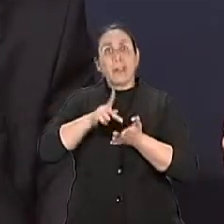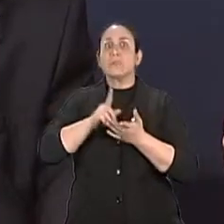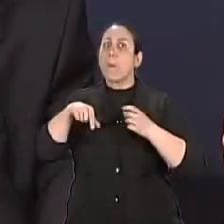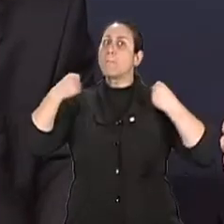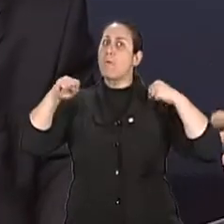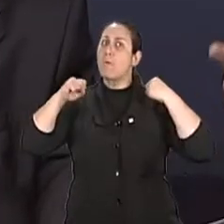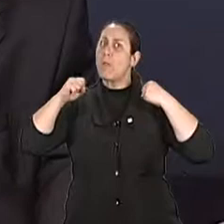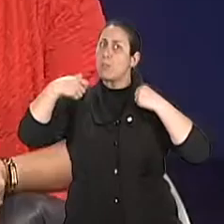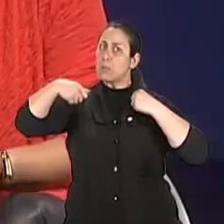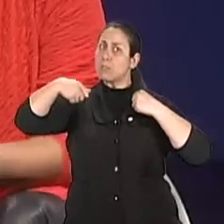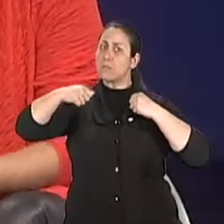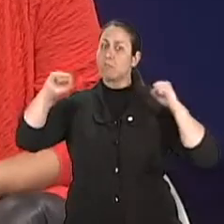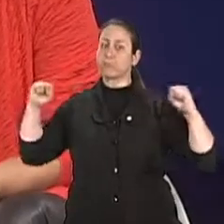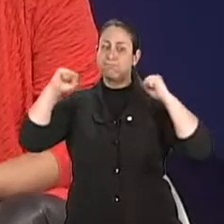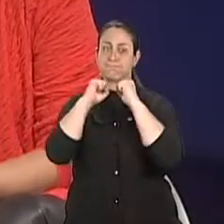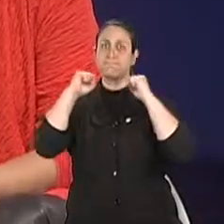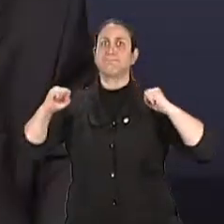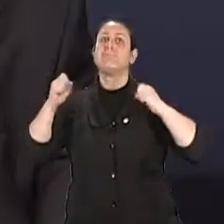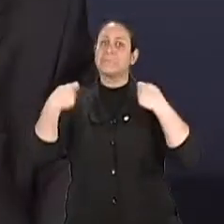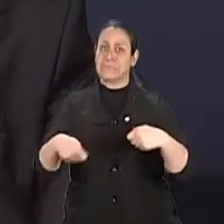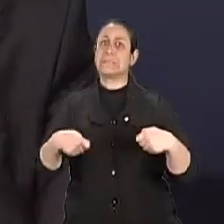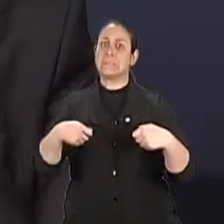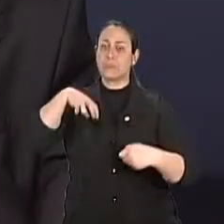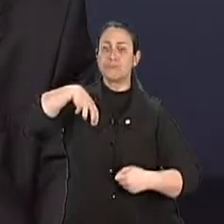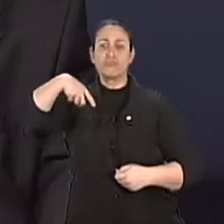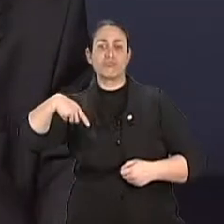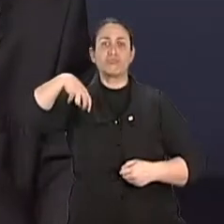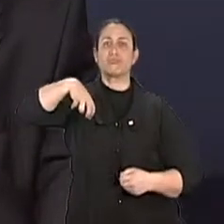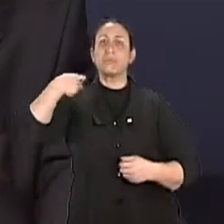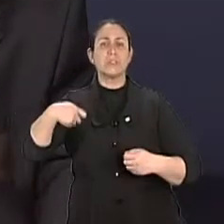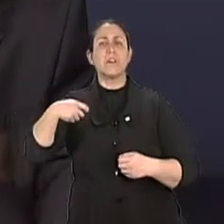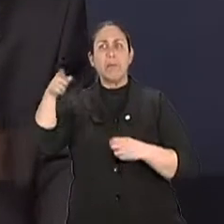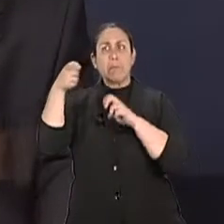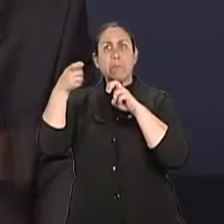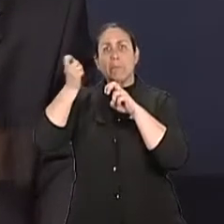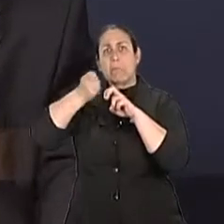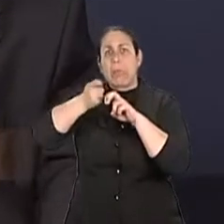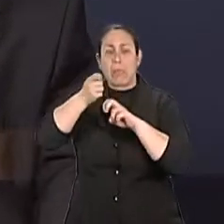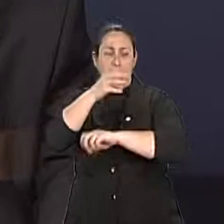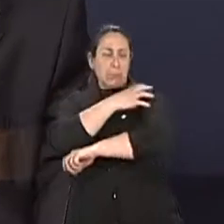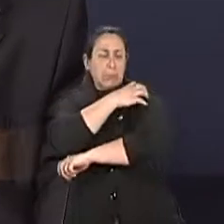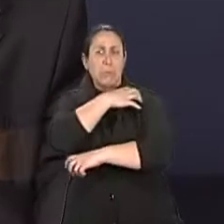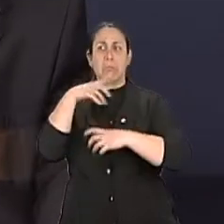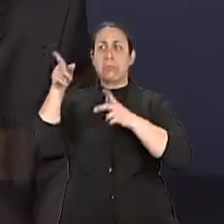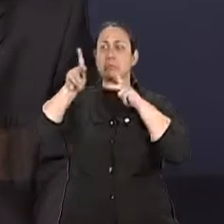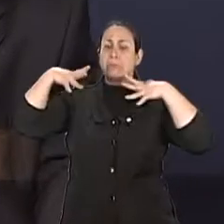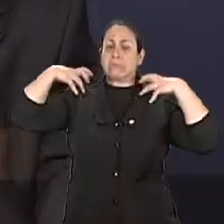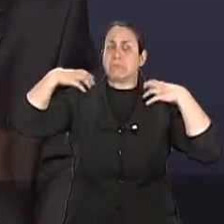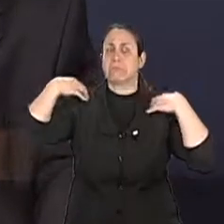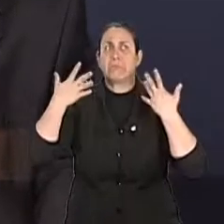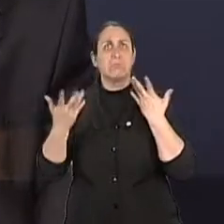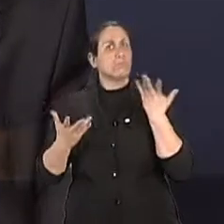o movimento. Ah, ok. O movimento, uhum. Nem que seja com a própria carga do indivíduo, não precisa ir para a academia fazer